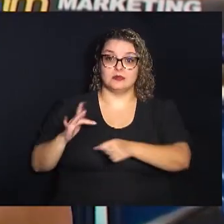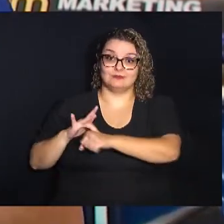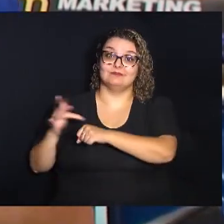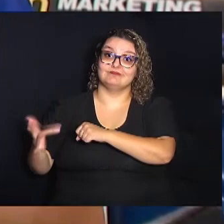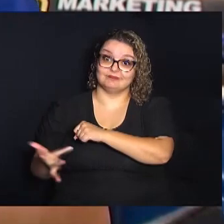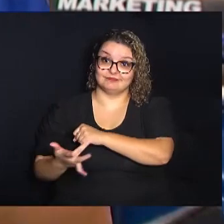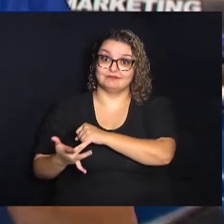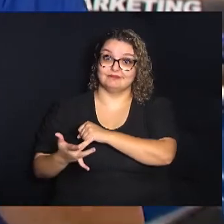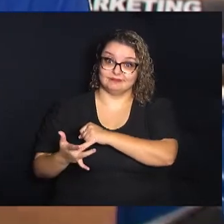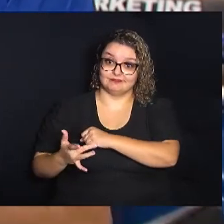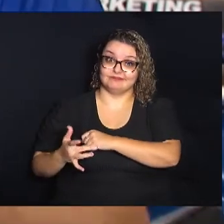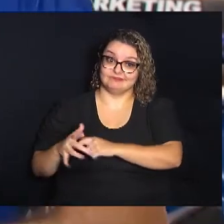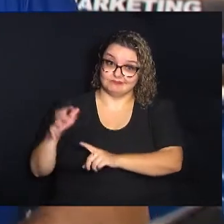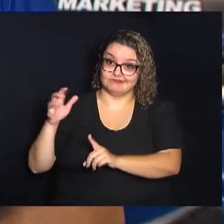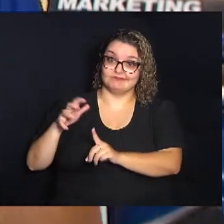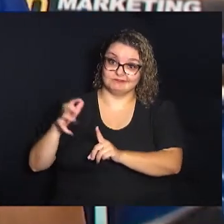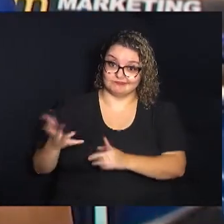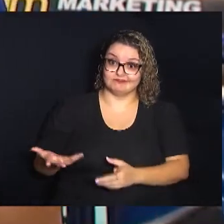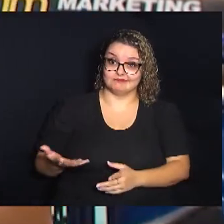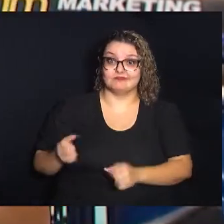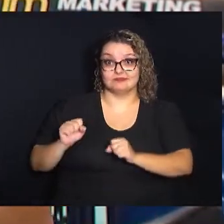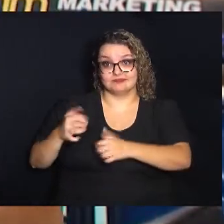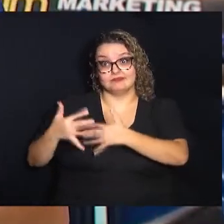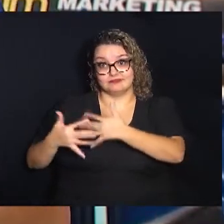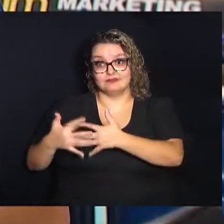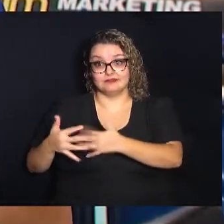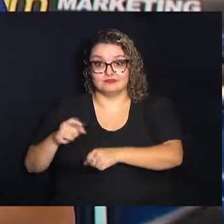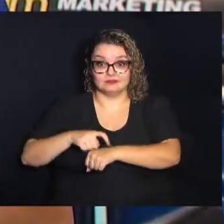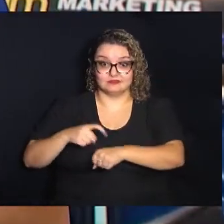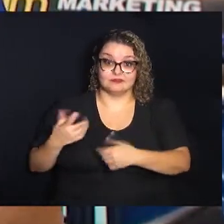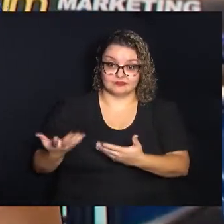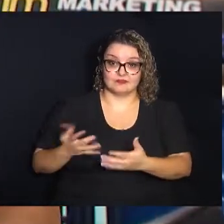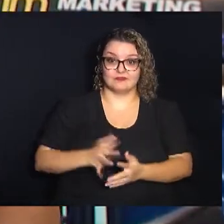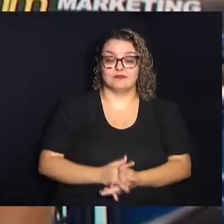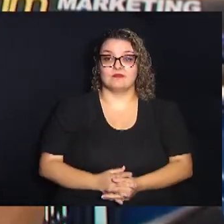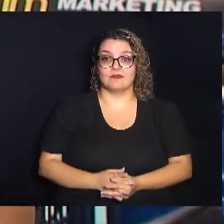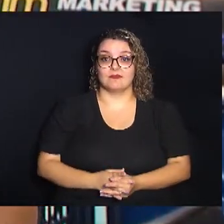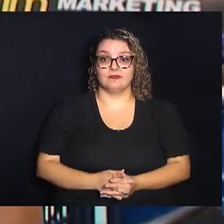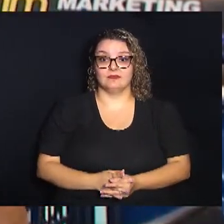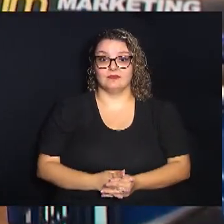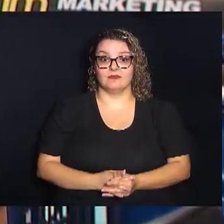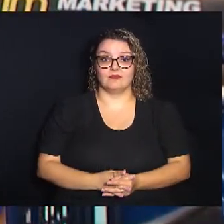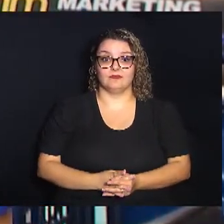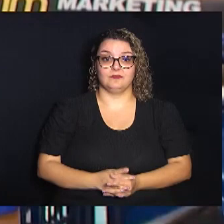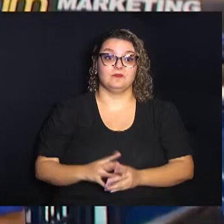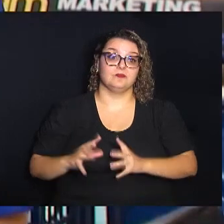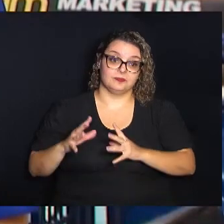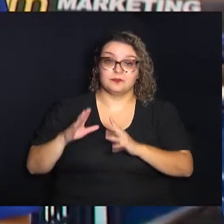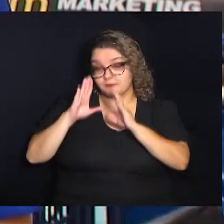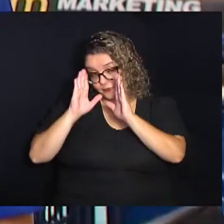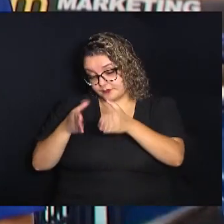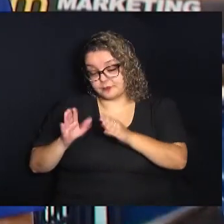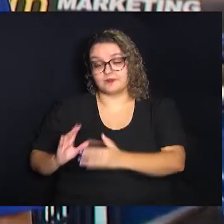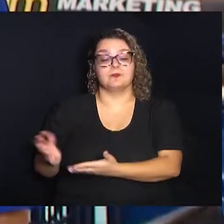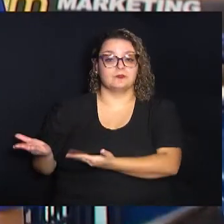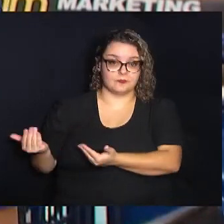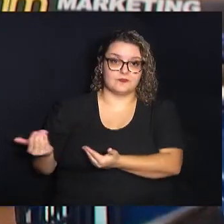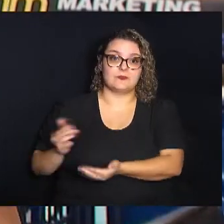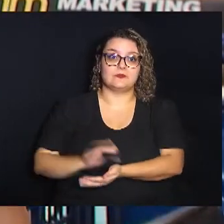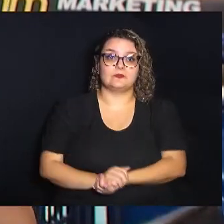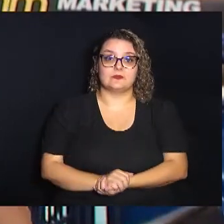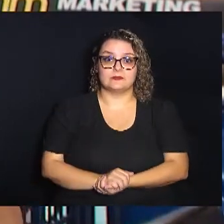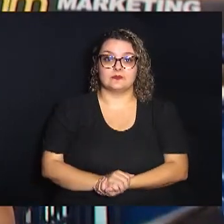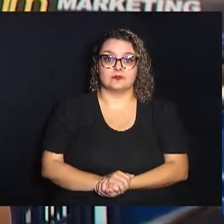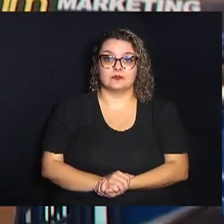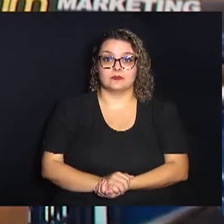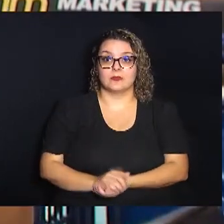muito e podem chegar a atrapalhar em um momento, sobretudo os mais jovens. Mas o